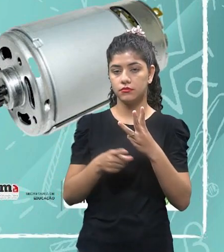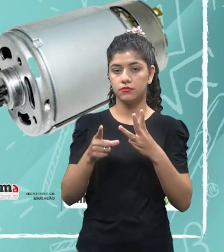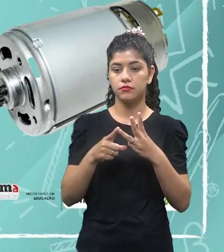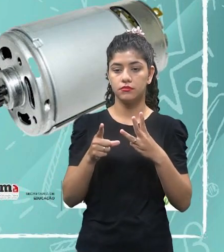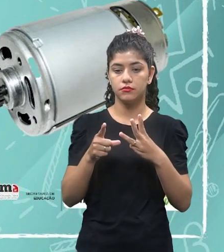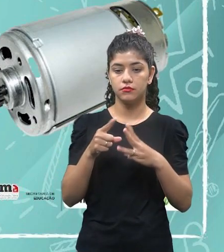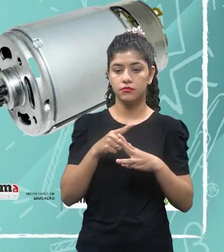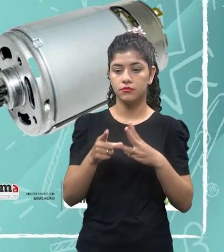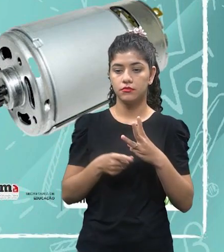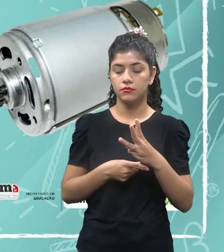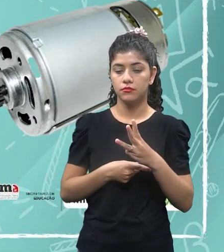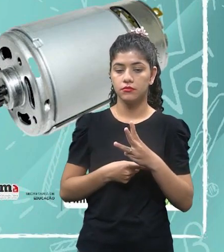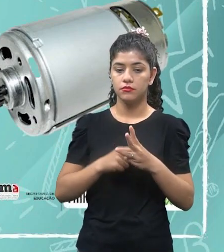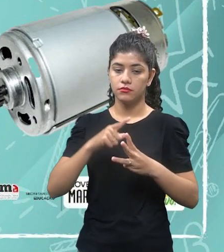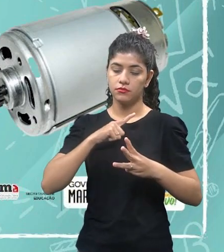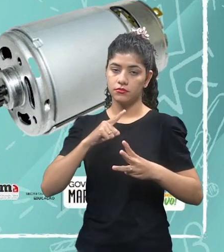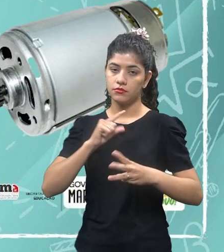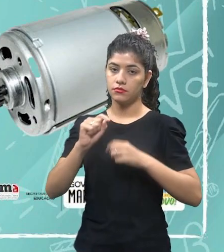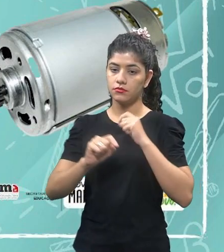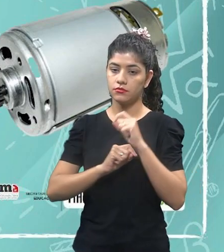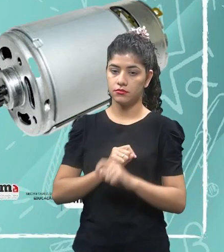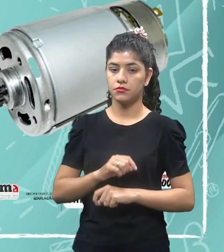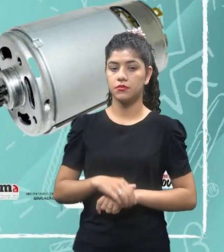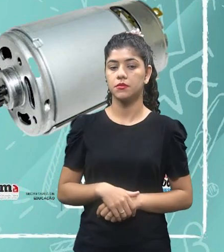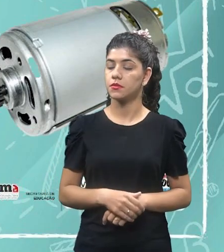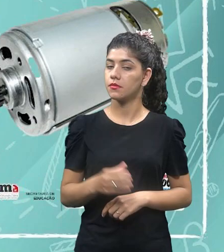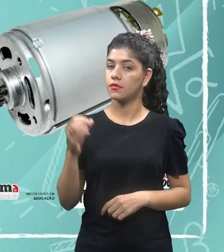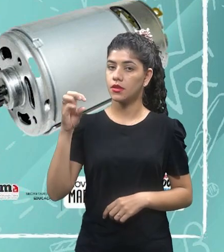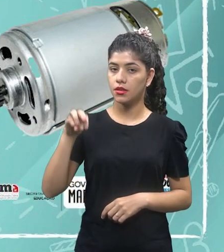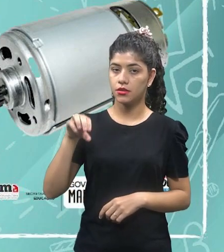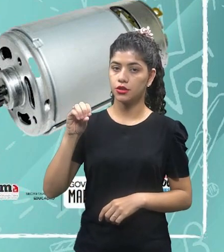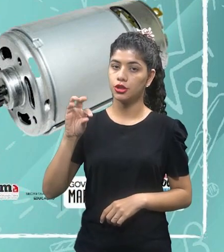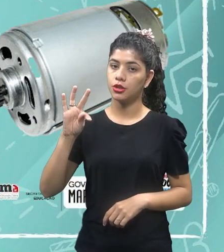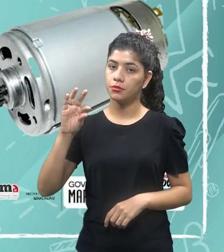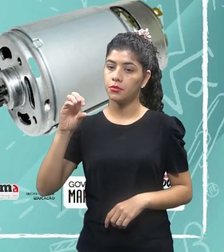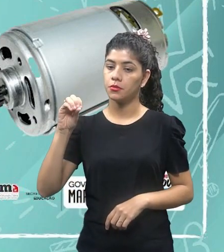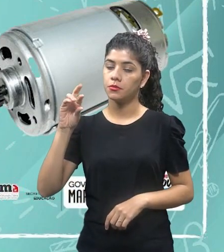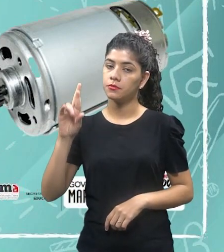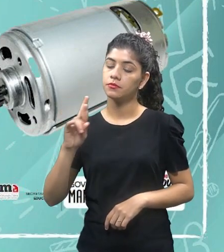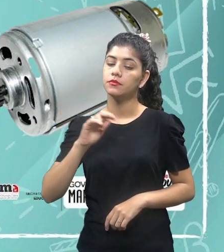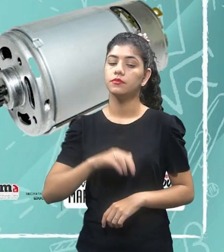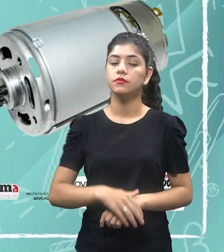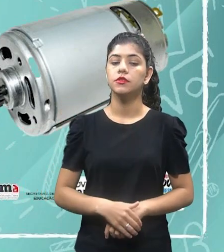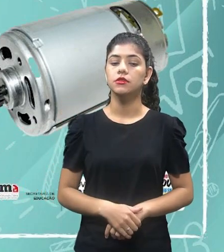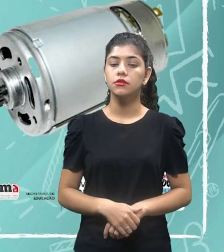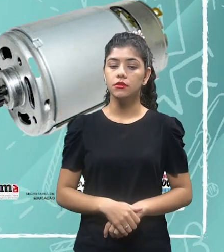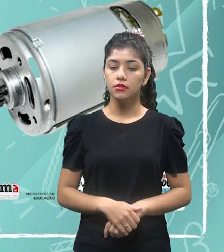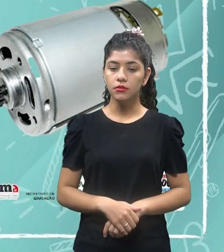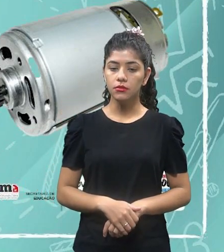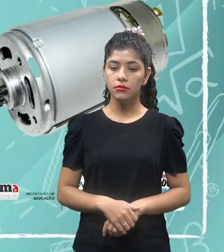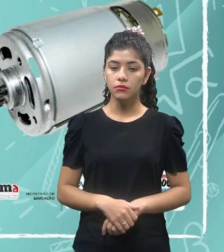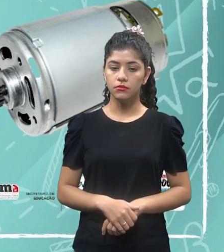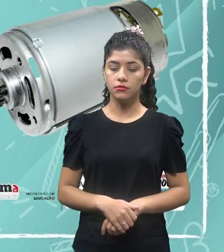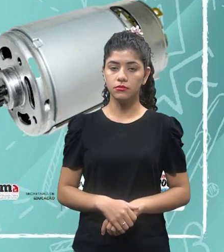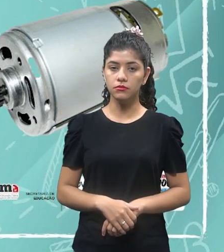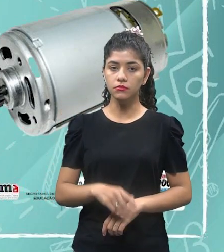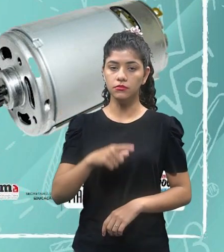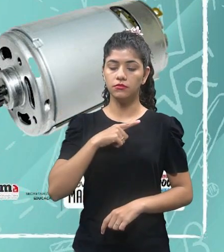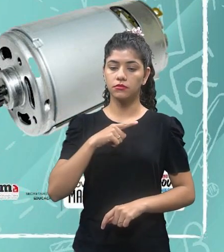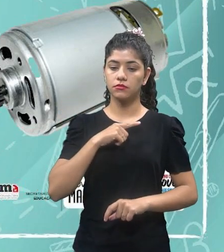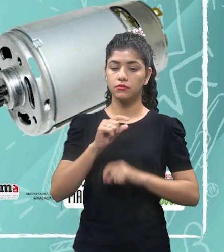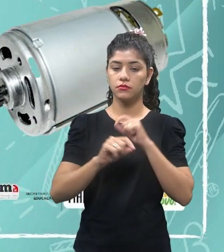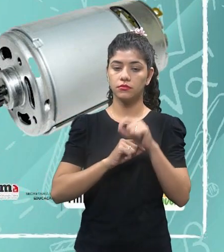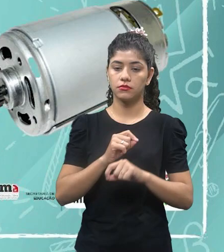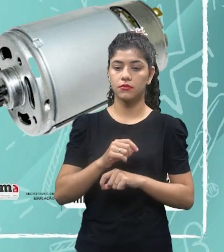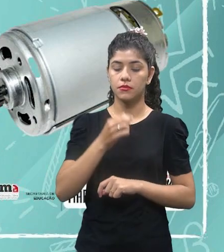das três imagens, nós temos um protótipo um esquema desse motor. Nós temos um